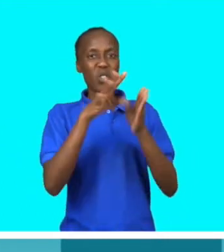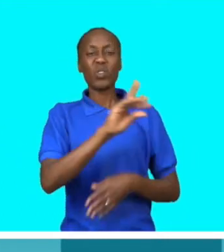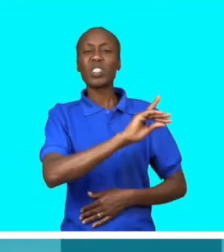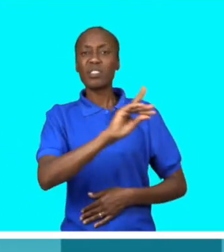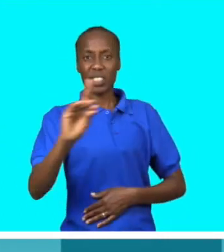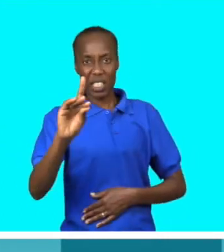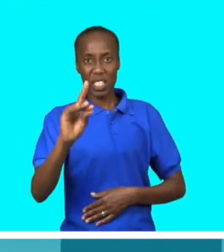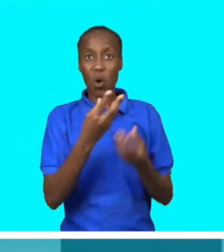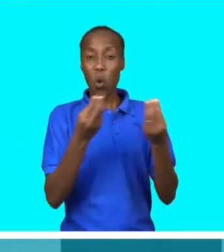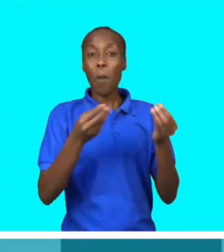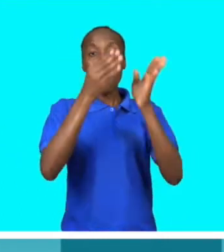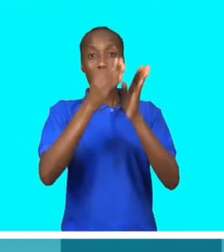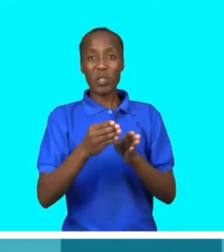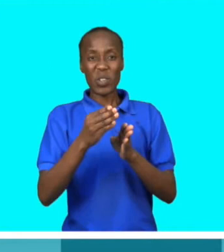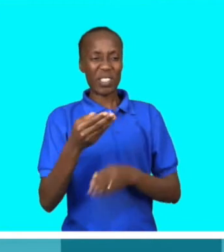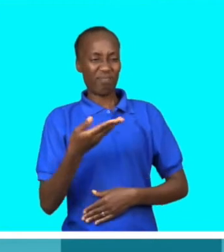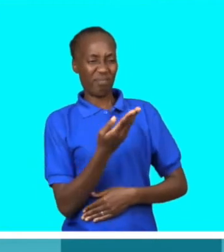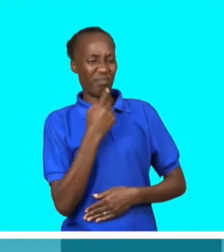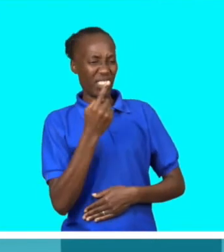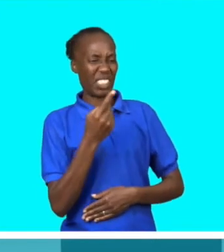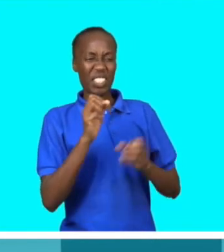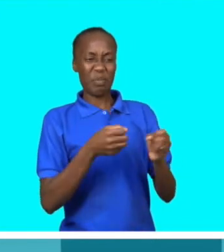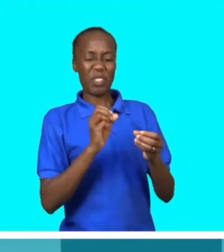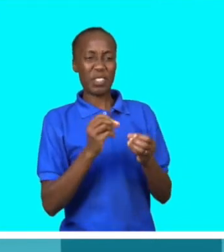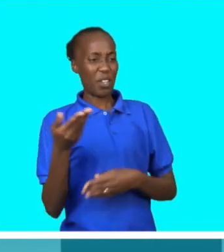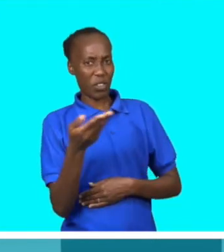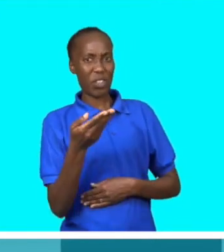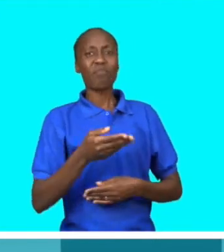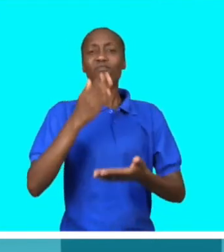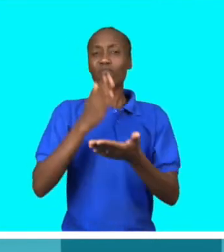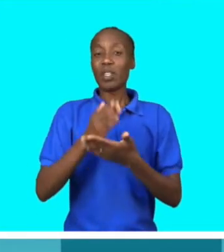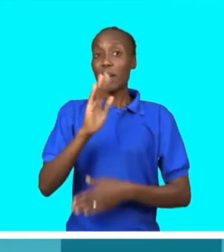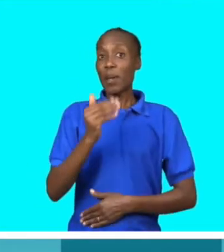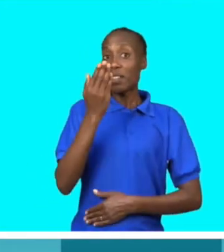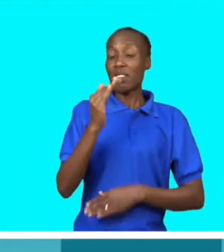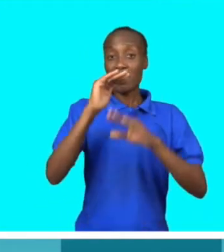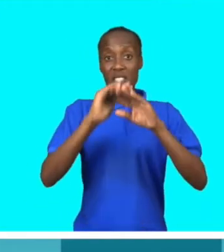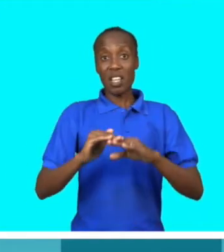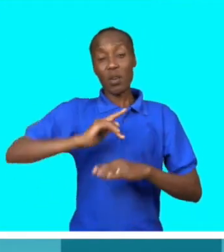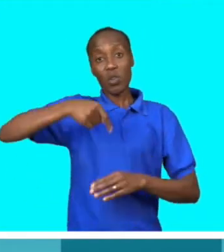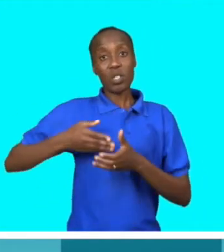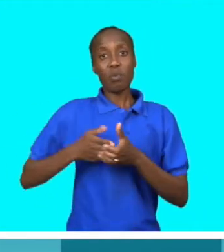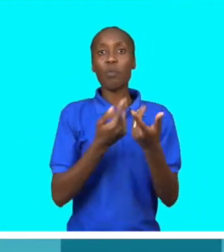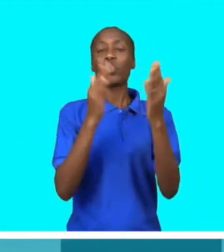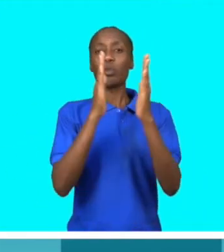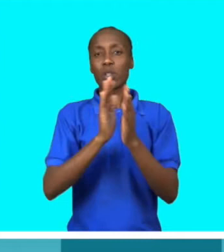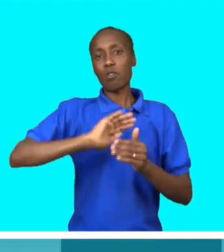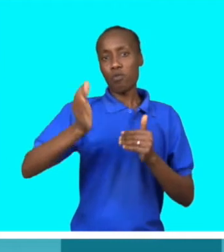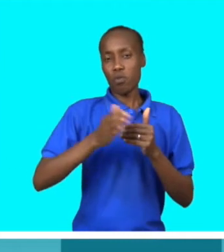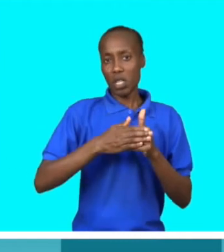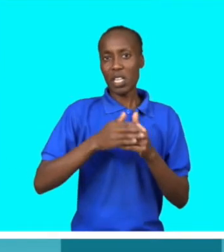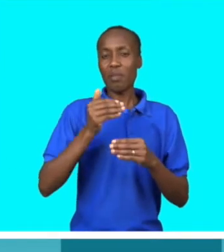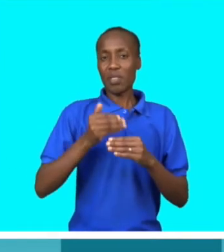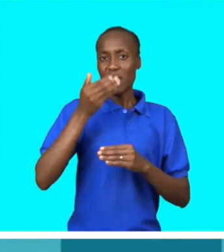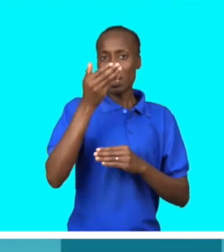deficiência como uma pessoa que não produz, mas está aqui um exemplo concreto do nome. Para si que esteve na nossa companhia, o nosso muito obrigado. Nós